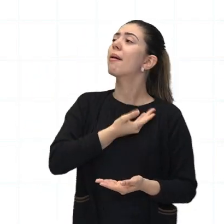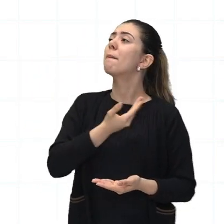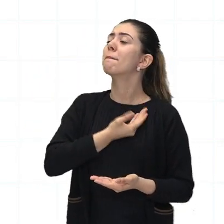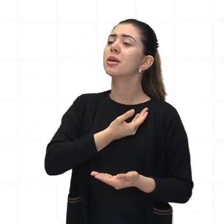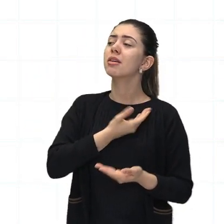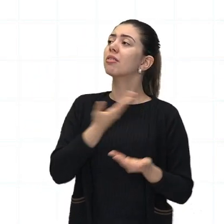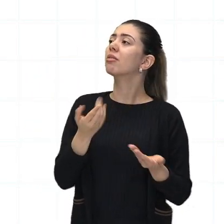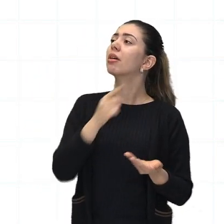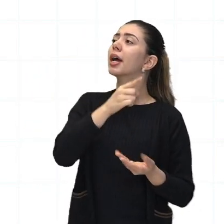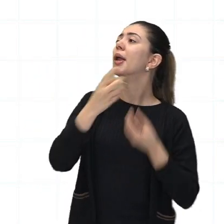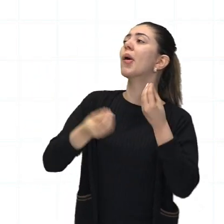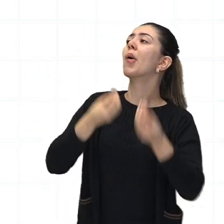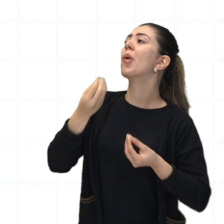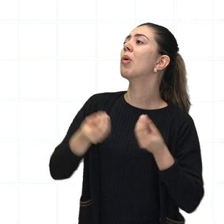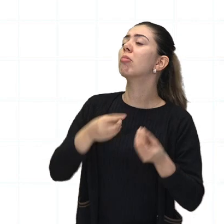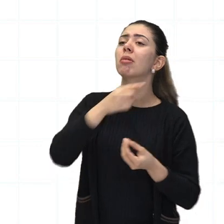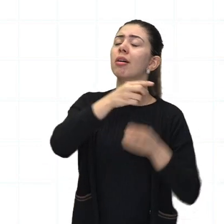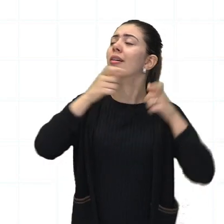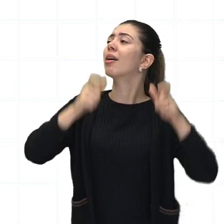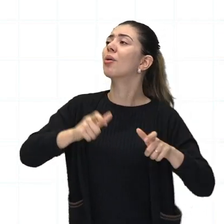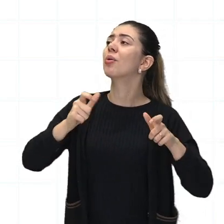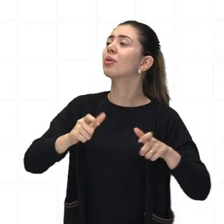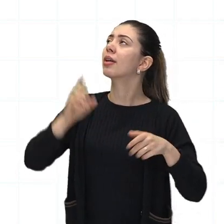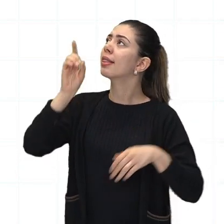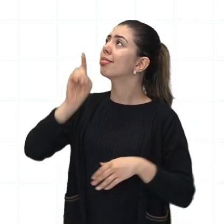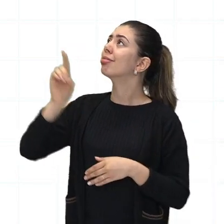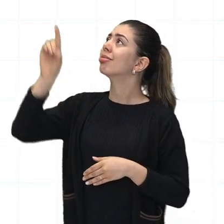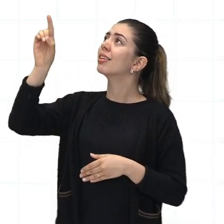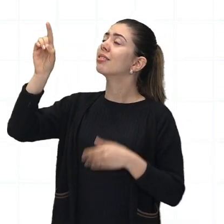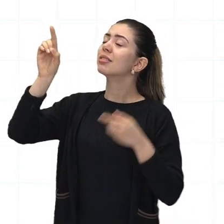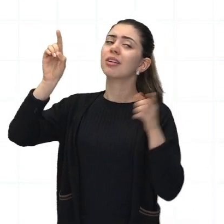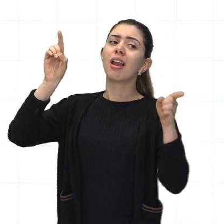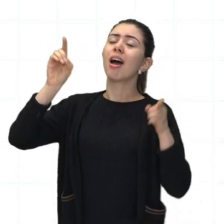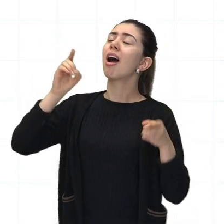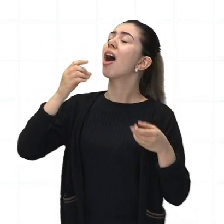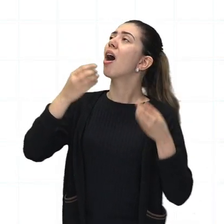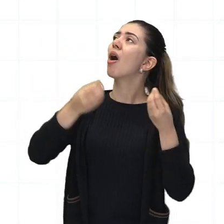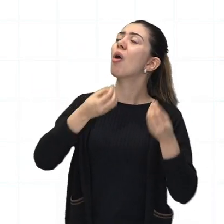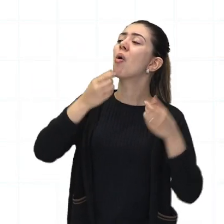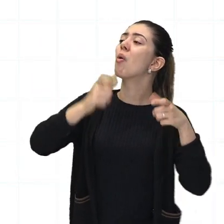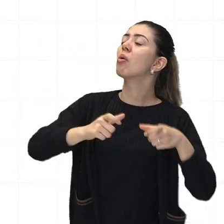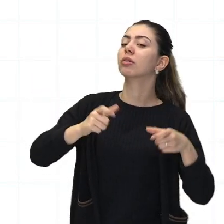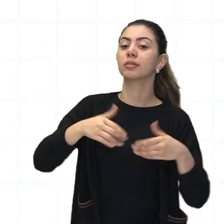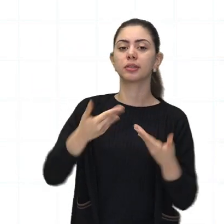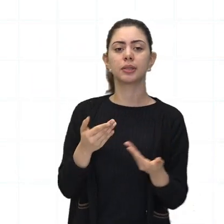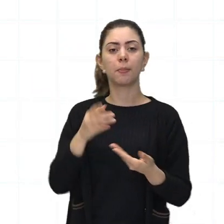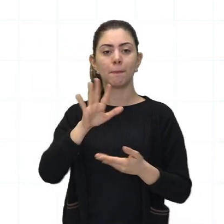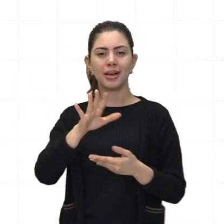ai Deus, onde está ele? É importante falar que amigo, nesse contexto, às vezes,